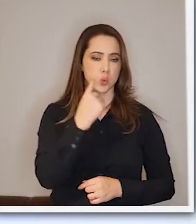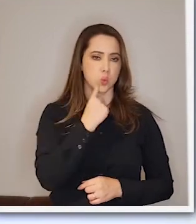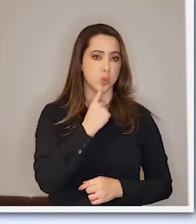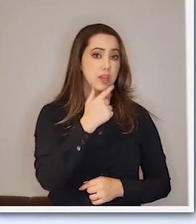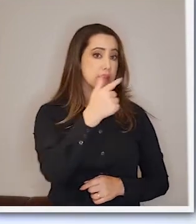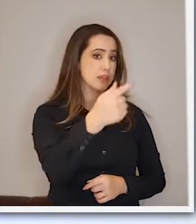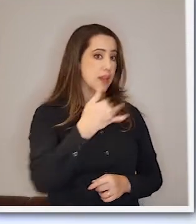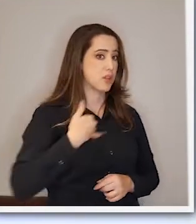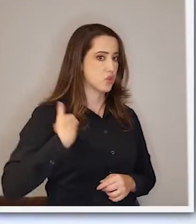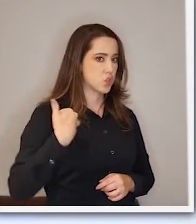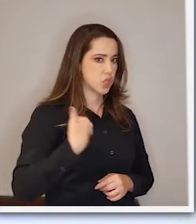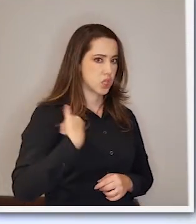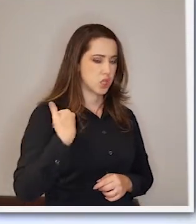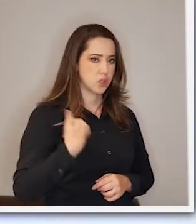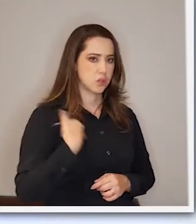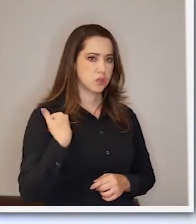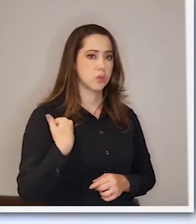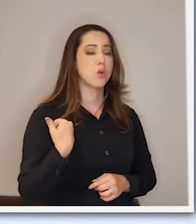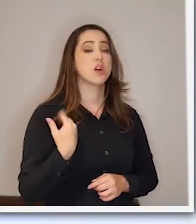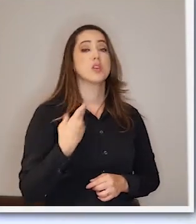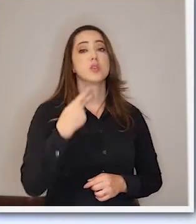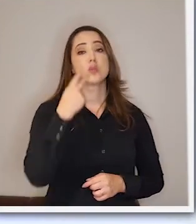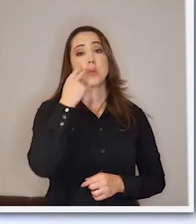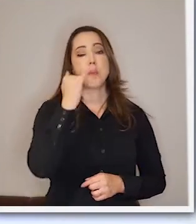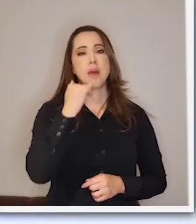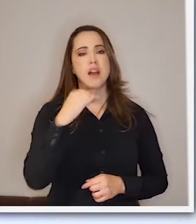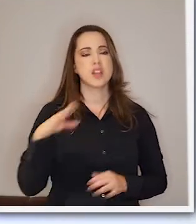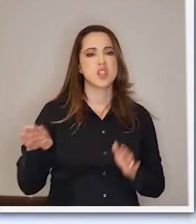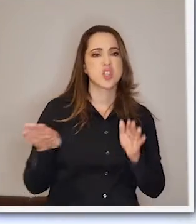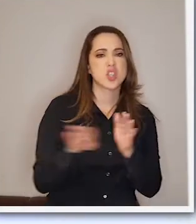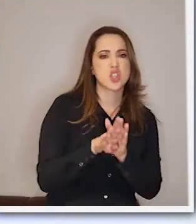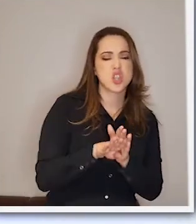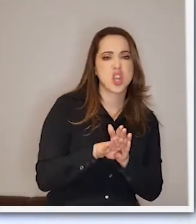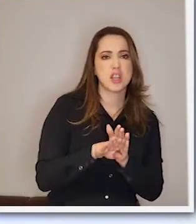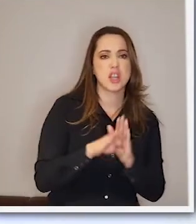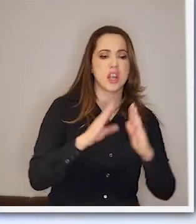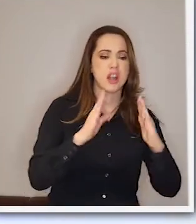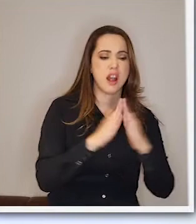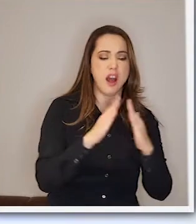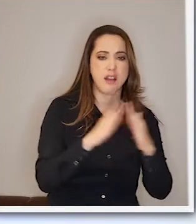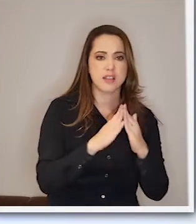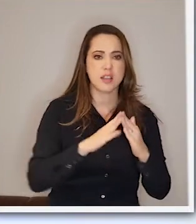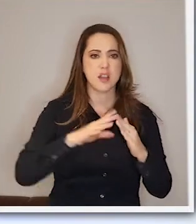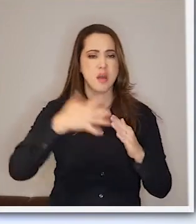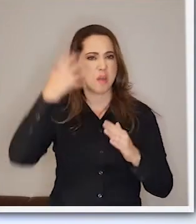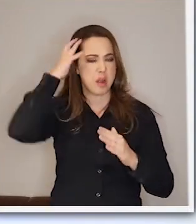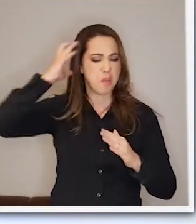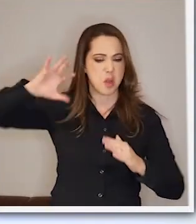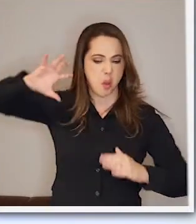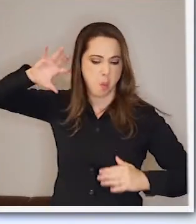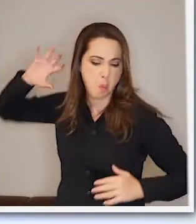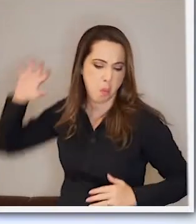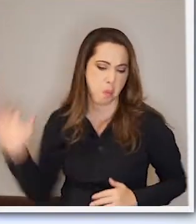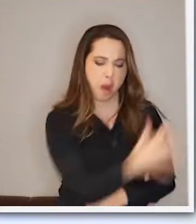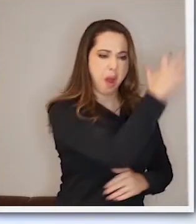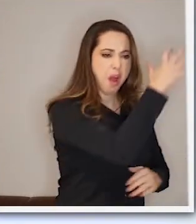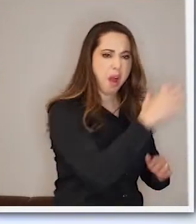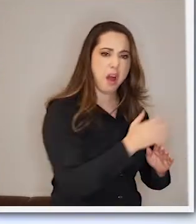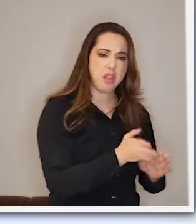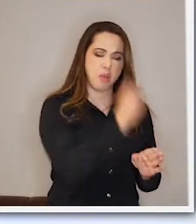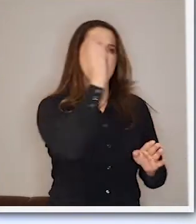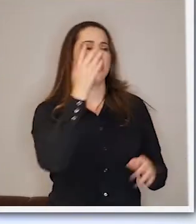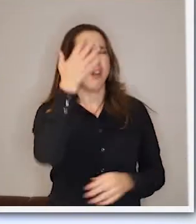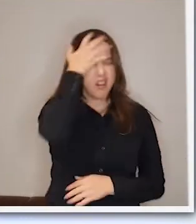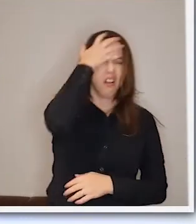aos 7 anos de idade o pai dele chega bêbado em casa e taca a cabeça dele na parede, dizendo que não tem um filho, ele tem